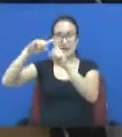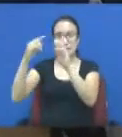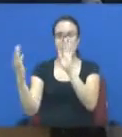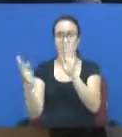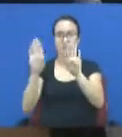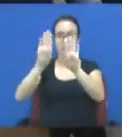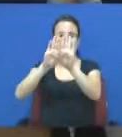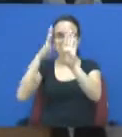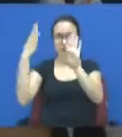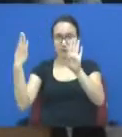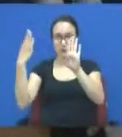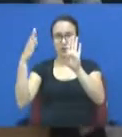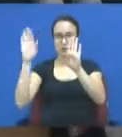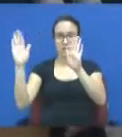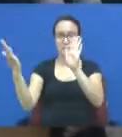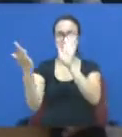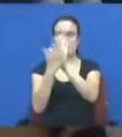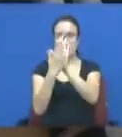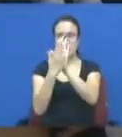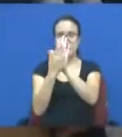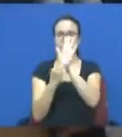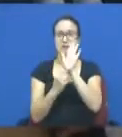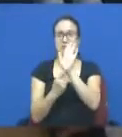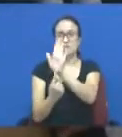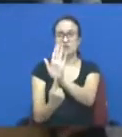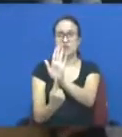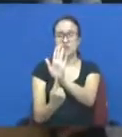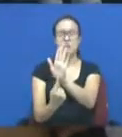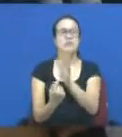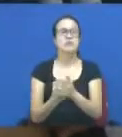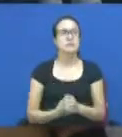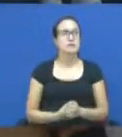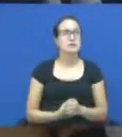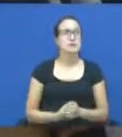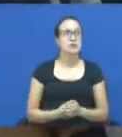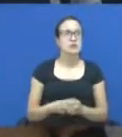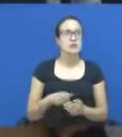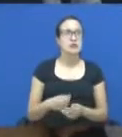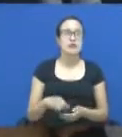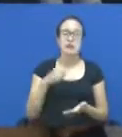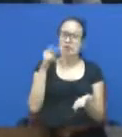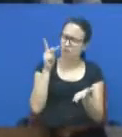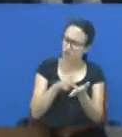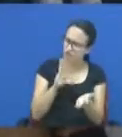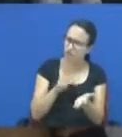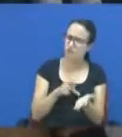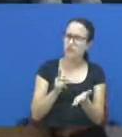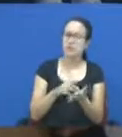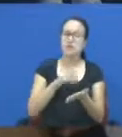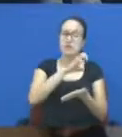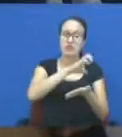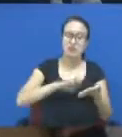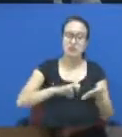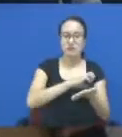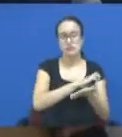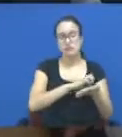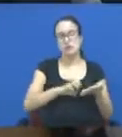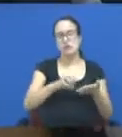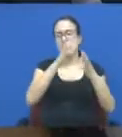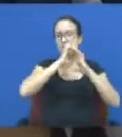Wittenberg. Segundo Lutero, o verdadeiro tesouro da igreja é o evangelho, a proclamação do amor de